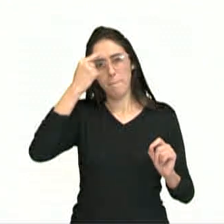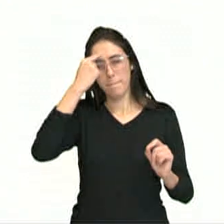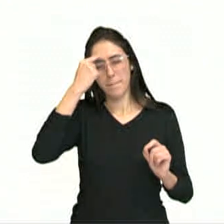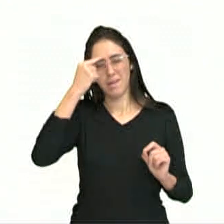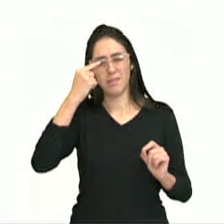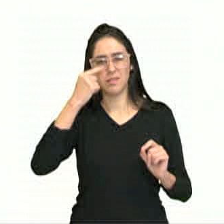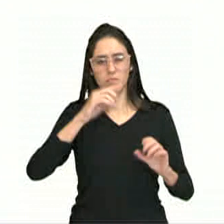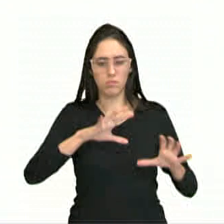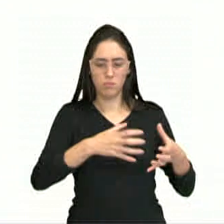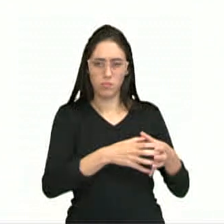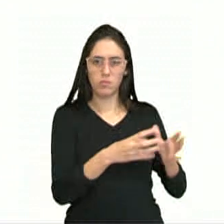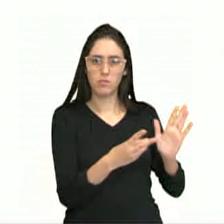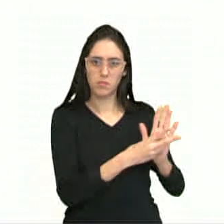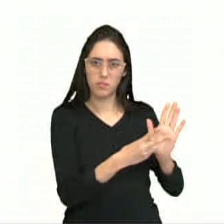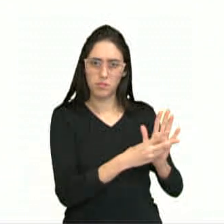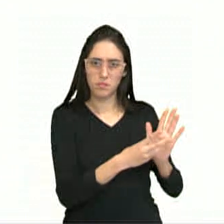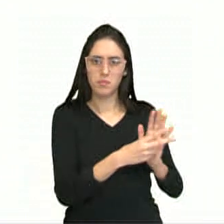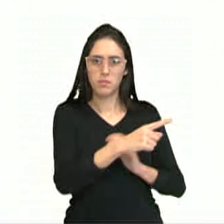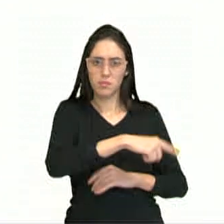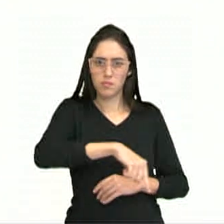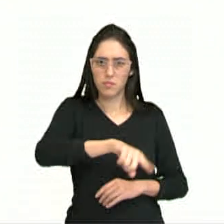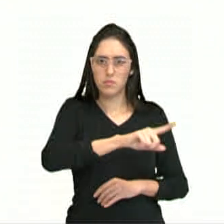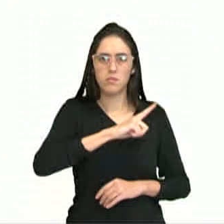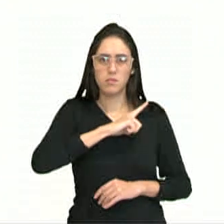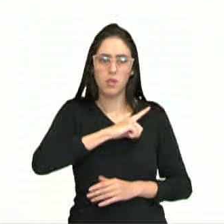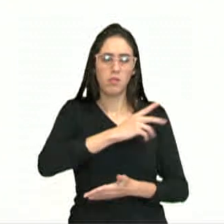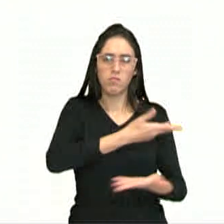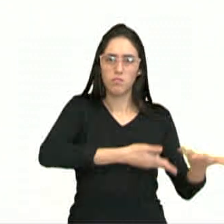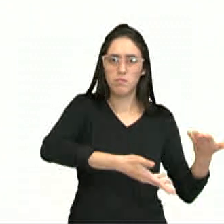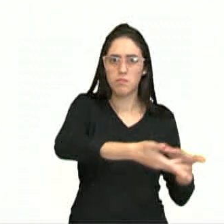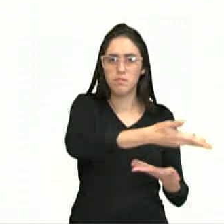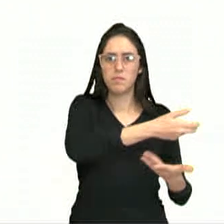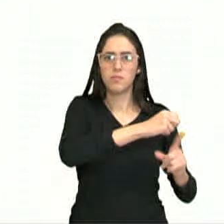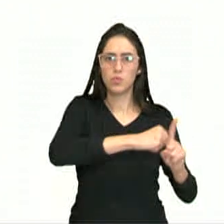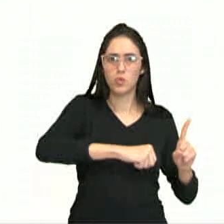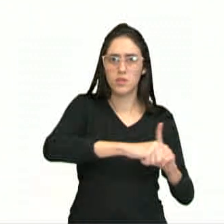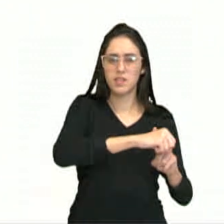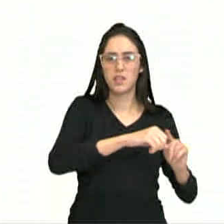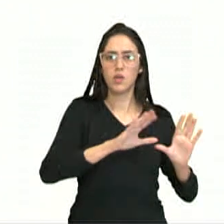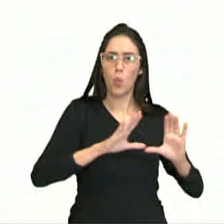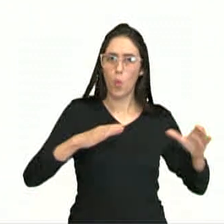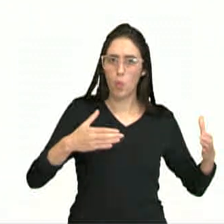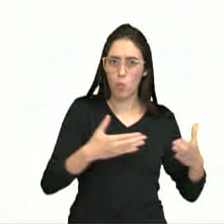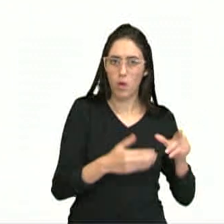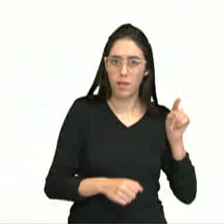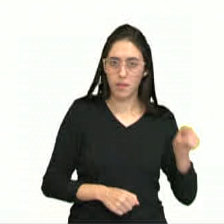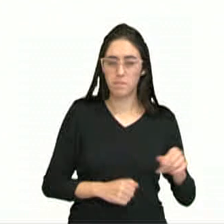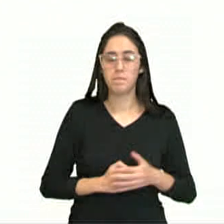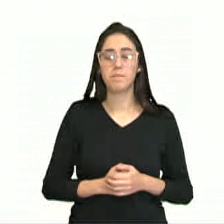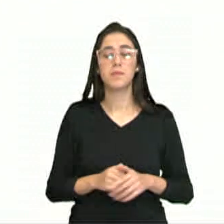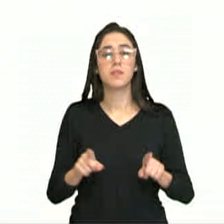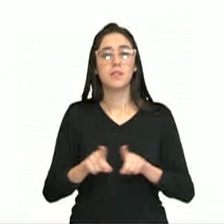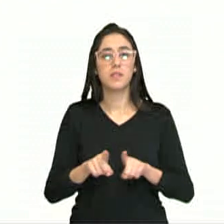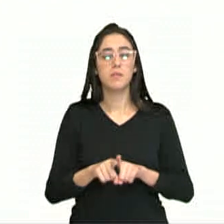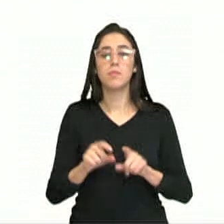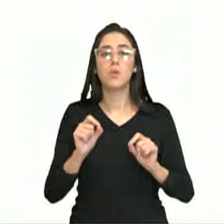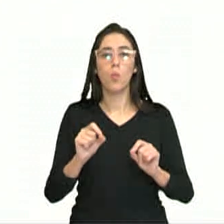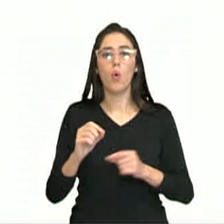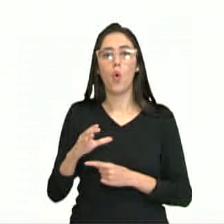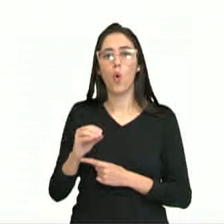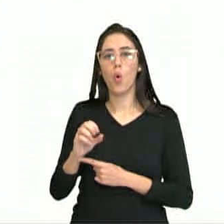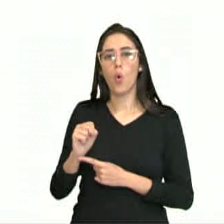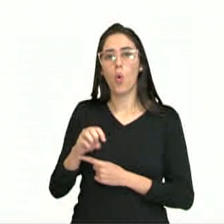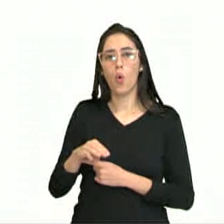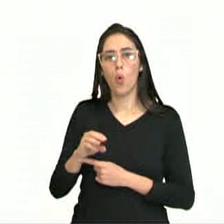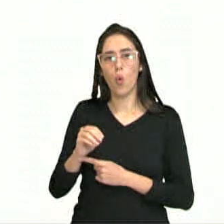indígena, nas formas indígenas de sociabilidade, de comunidade, e a ideia de totalidade do cosmos,